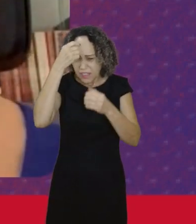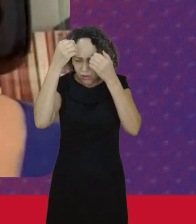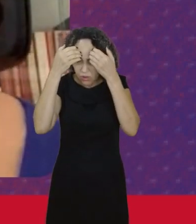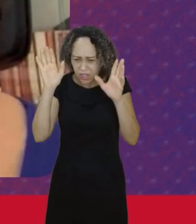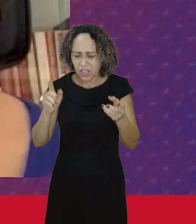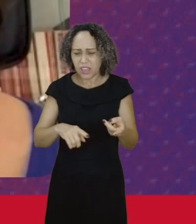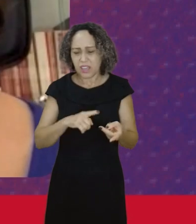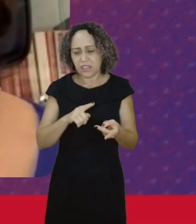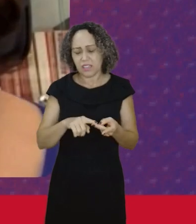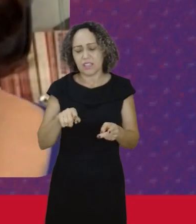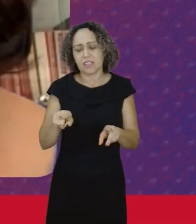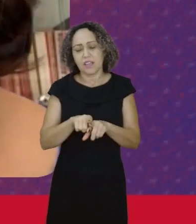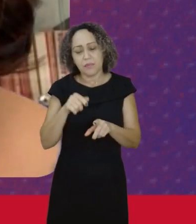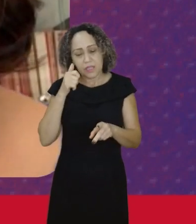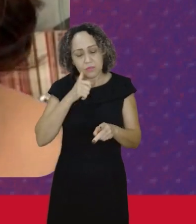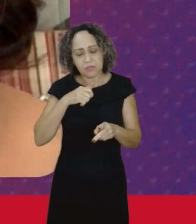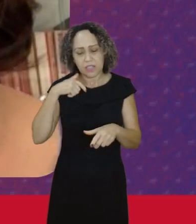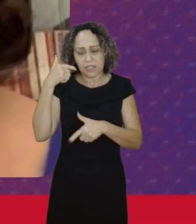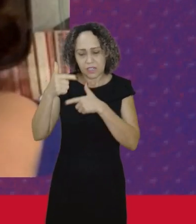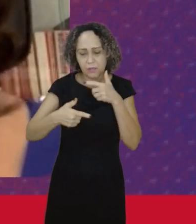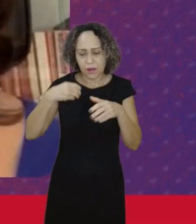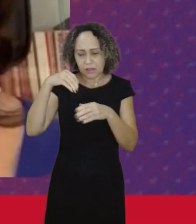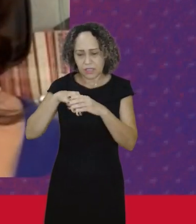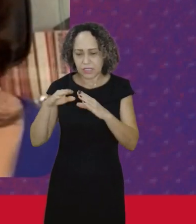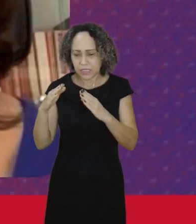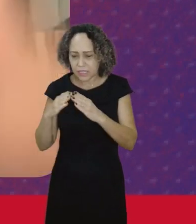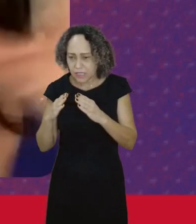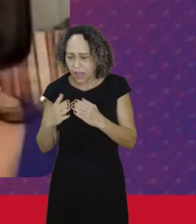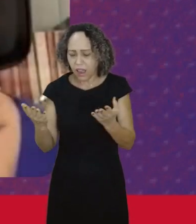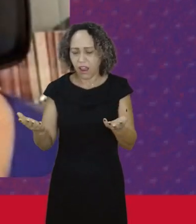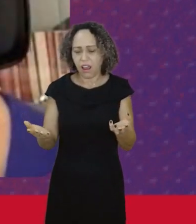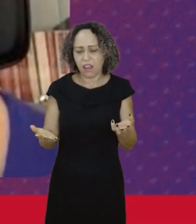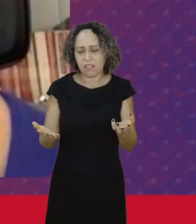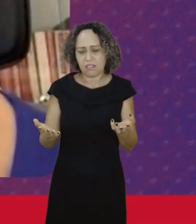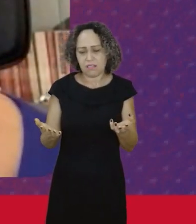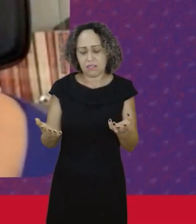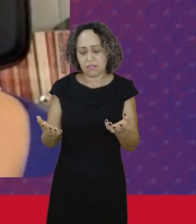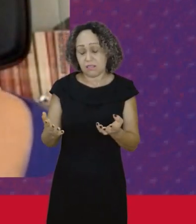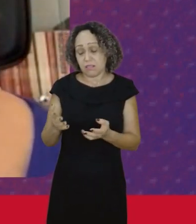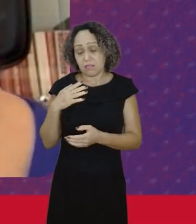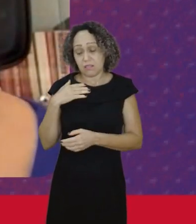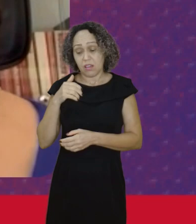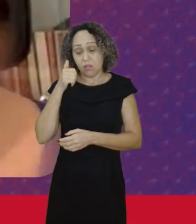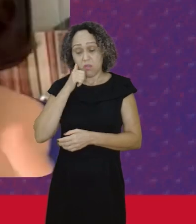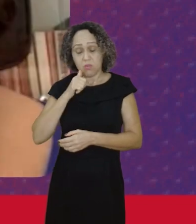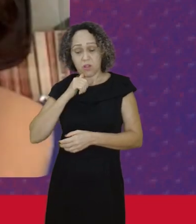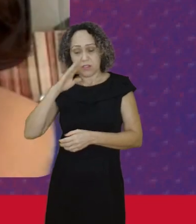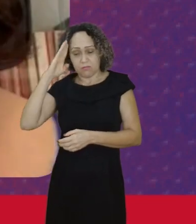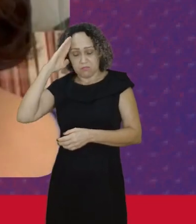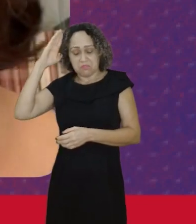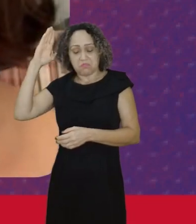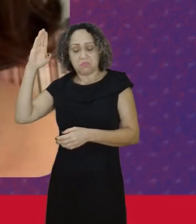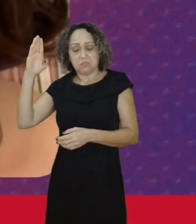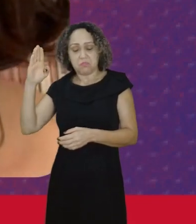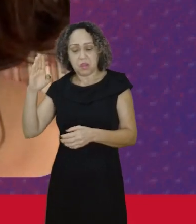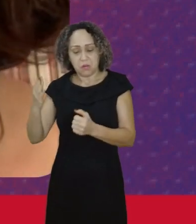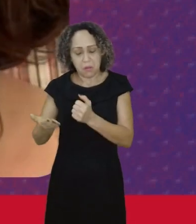doméstico, o cuidado com suas famílias, considerando aí uma noção ampla de família, e o trabalho na